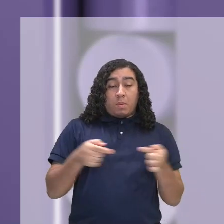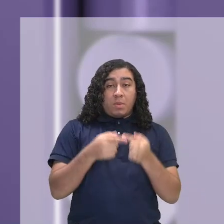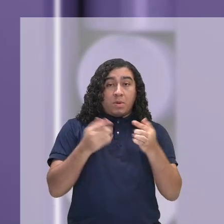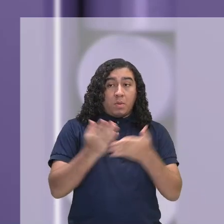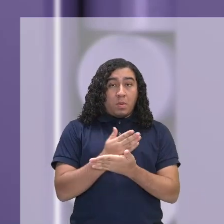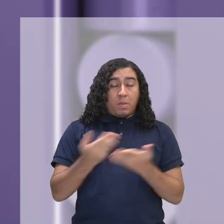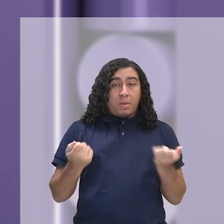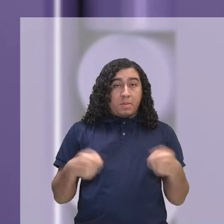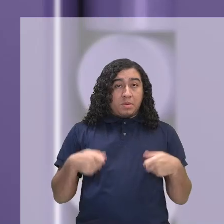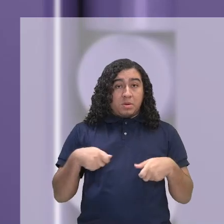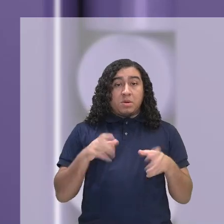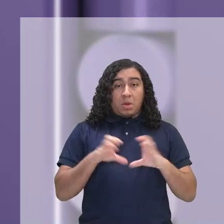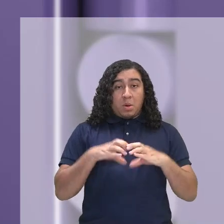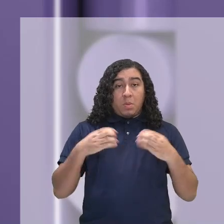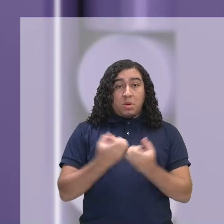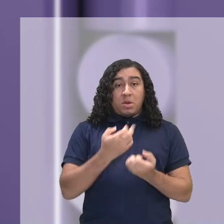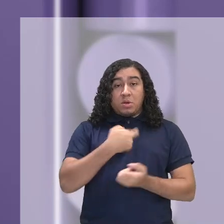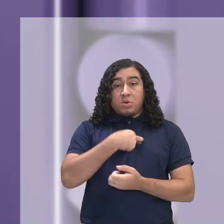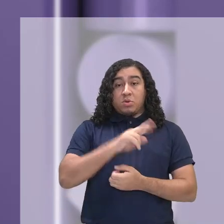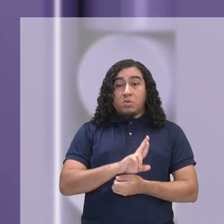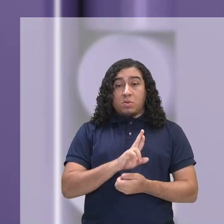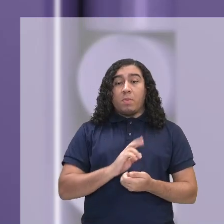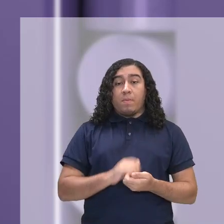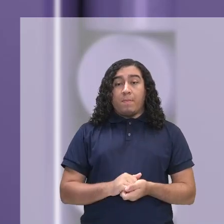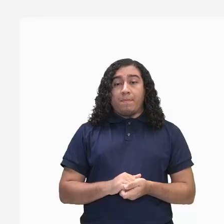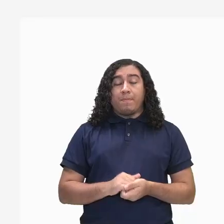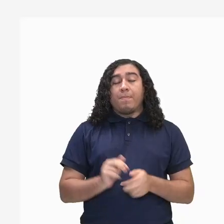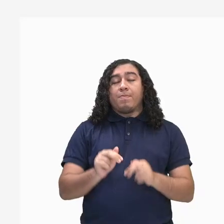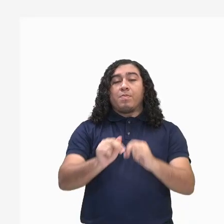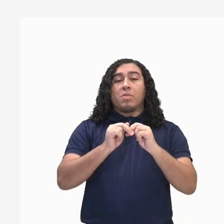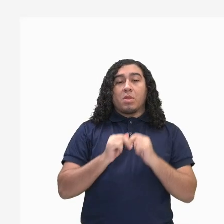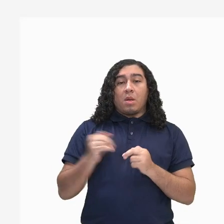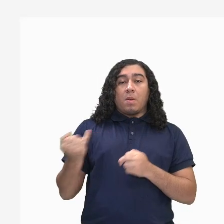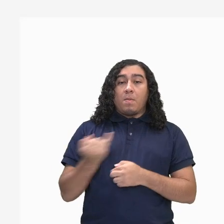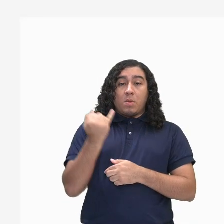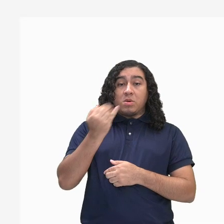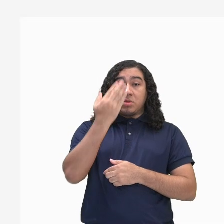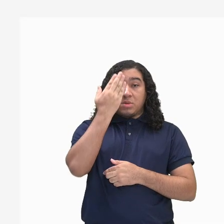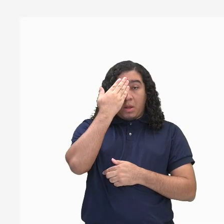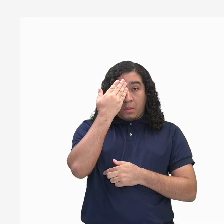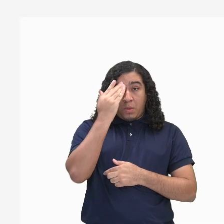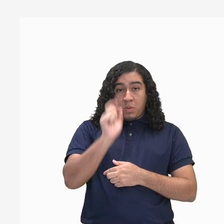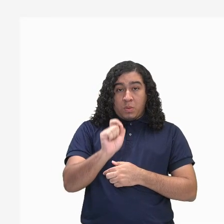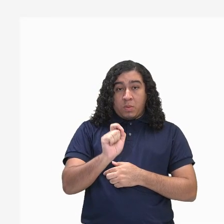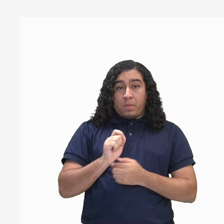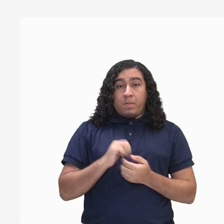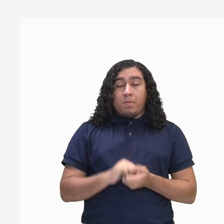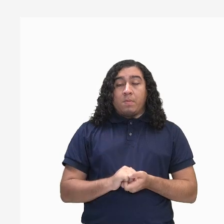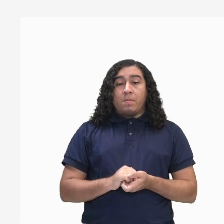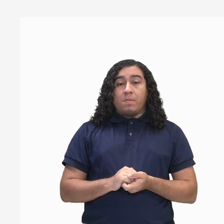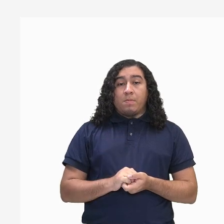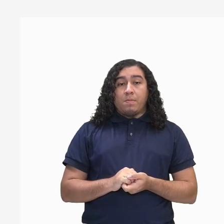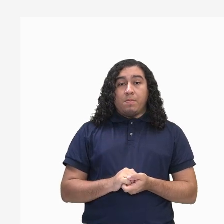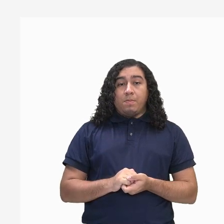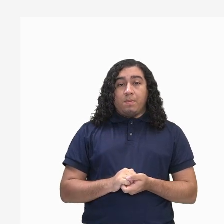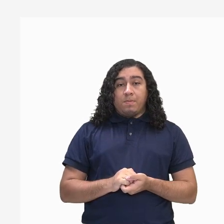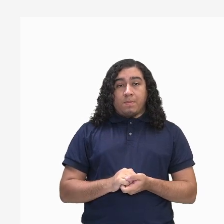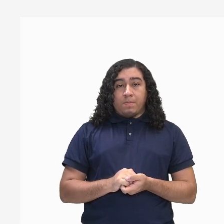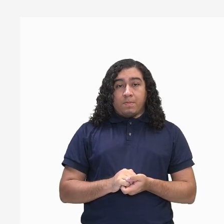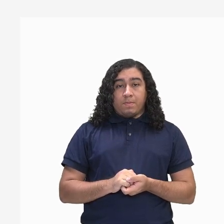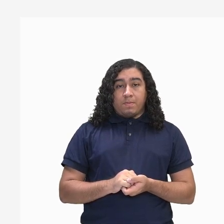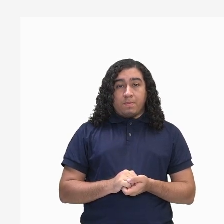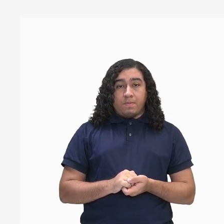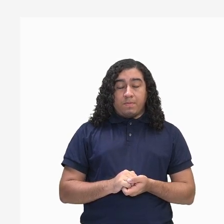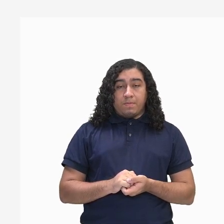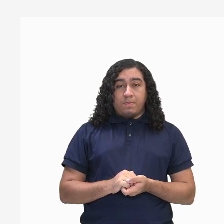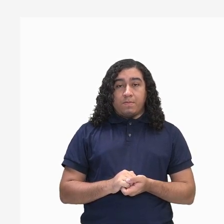religiosa. Por isso, é importante saber, vamos ver aí a próxima cartela, sejam as